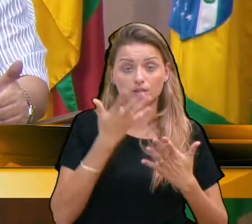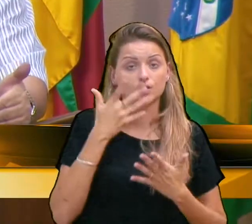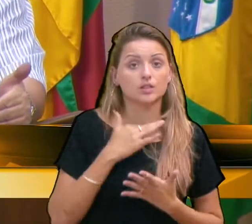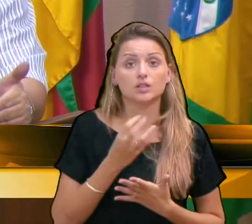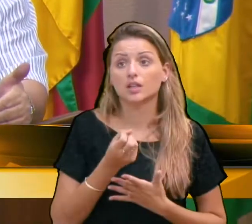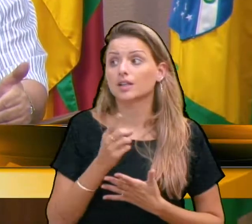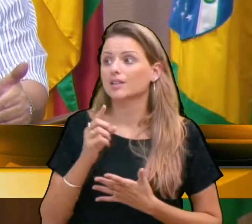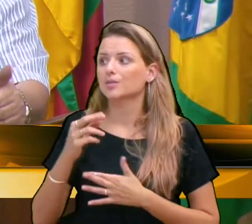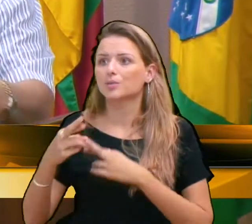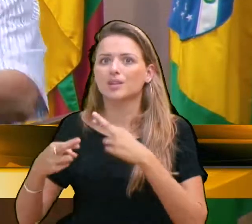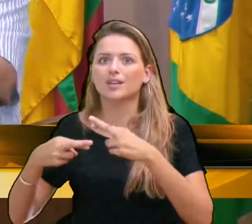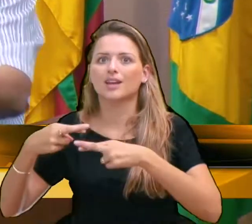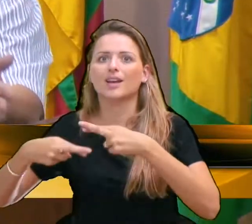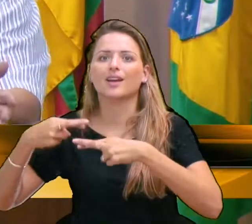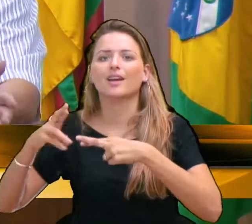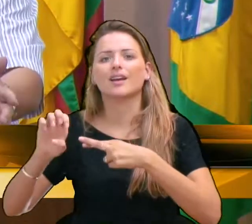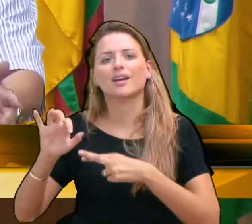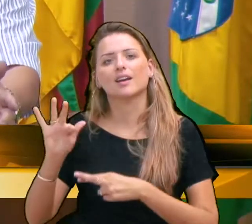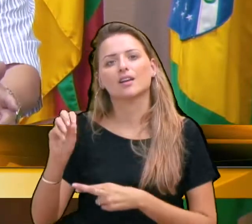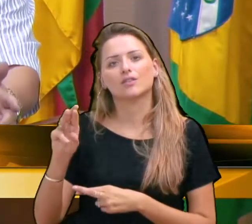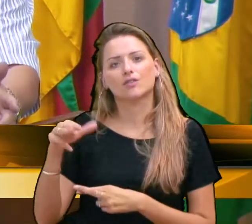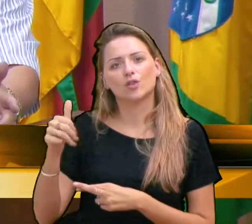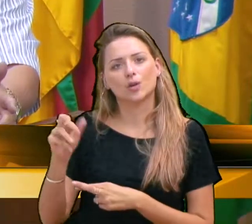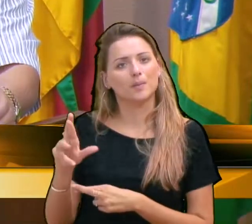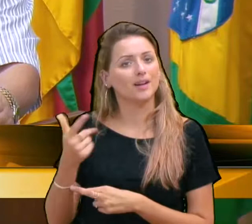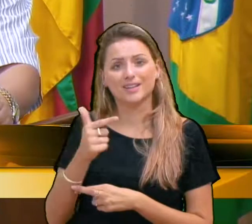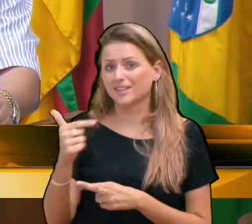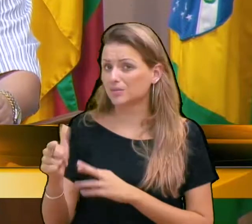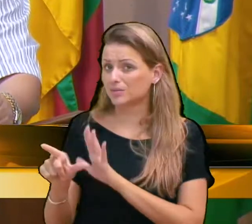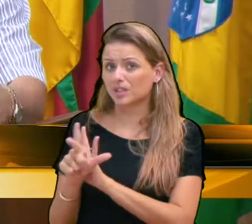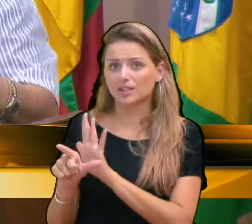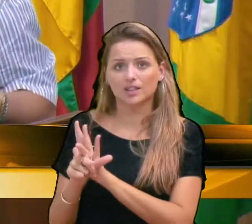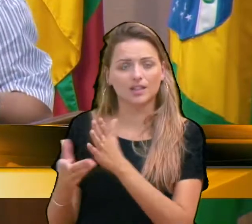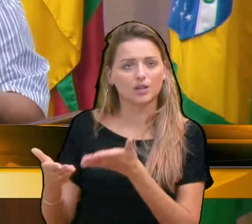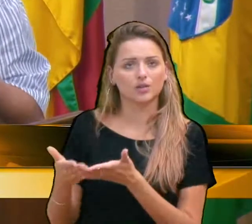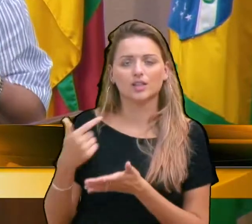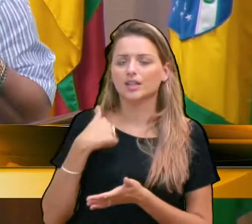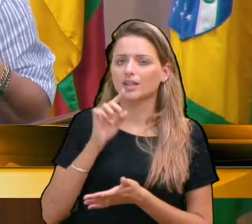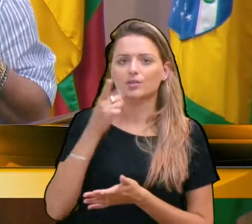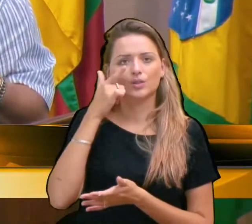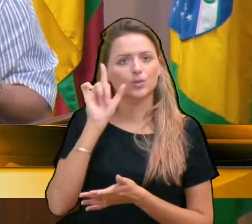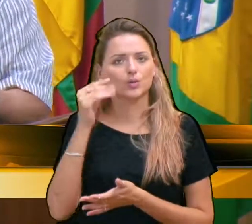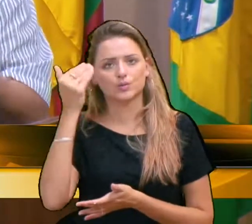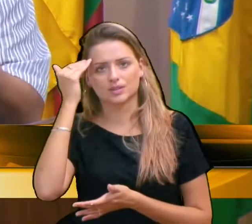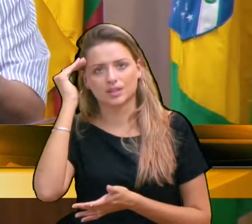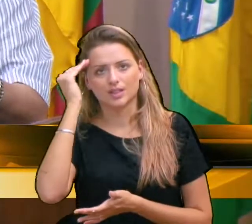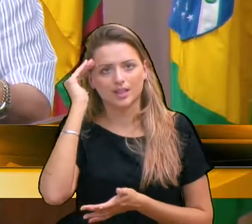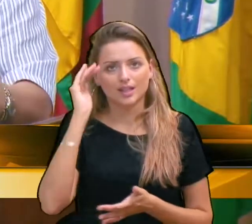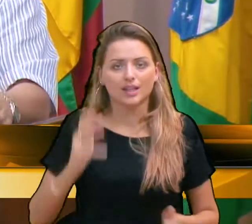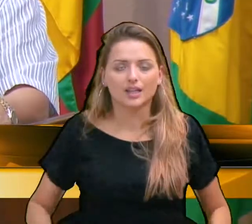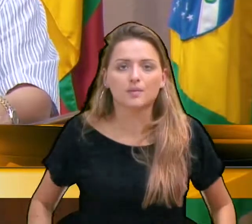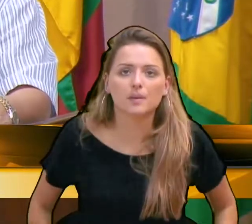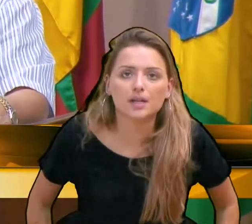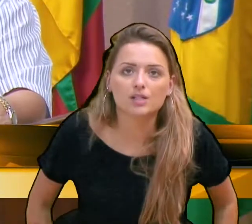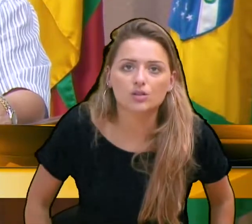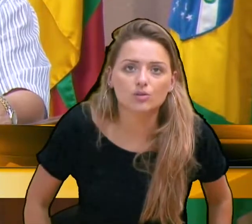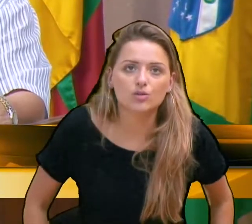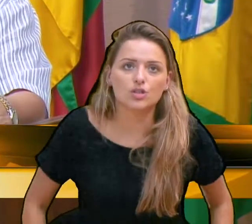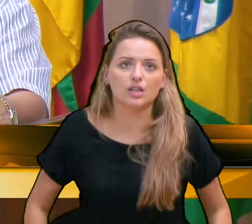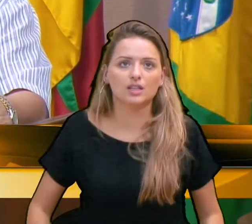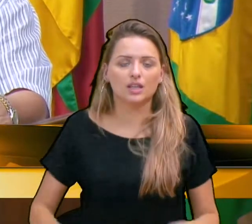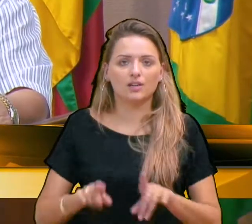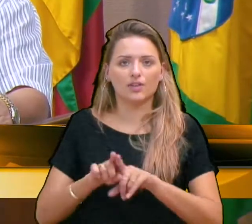um espaço como esse, que não tem essa destinação. Então, eu não consigo compreender o que move a